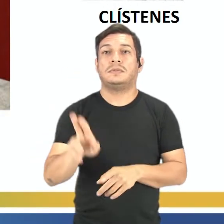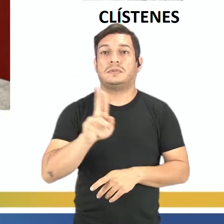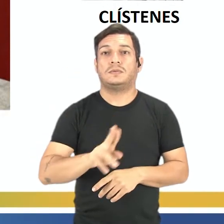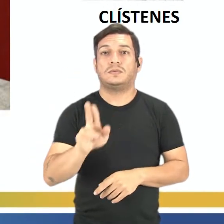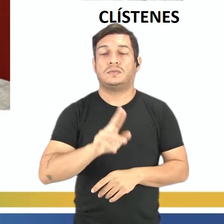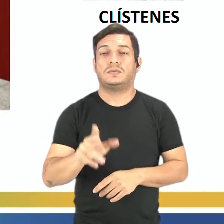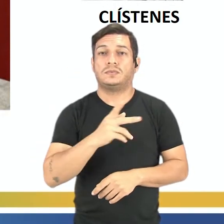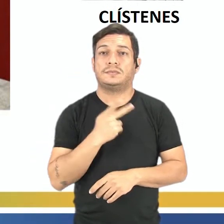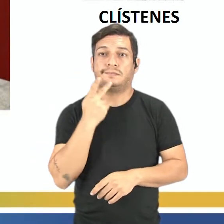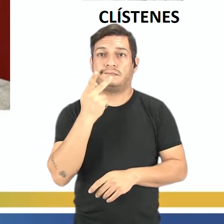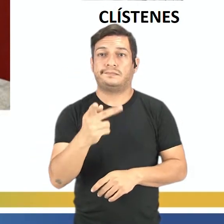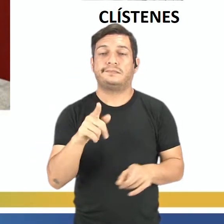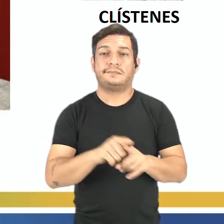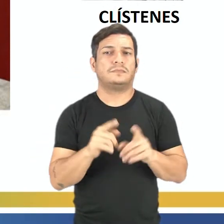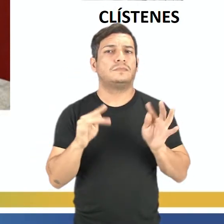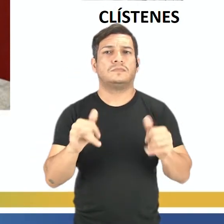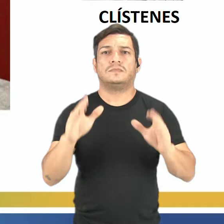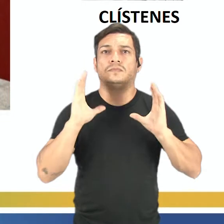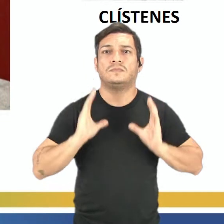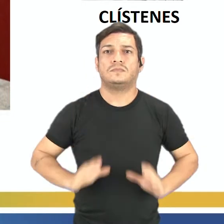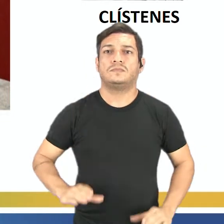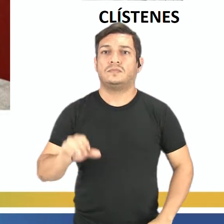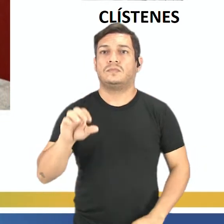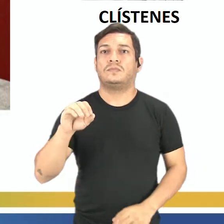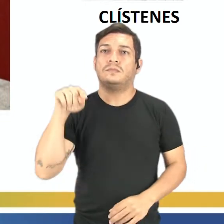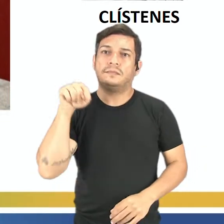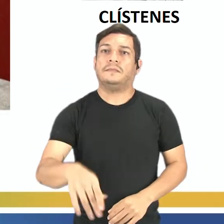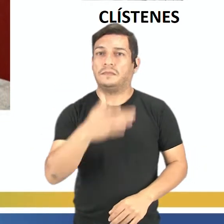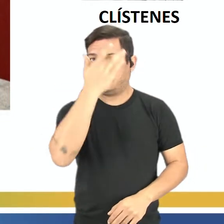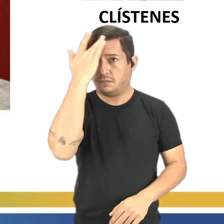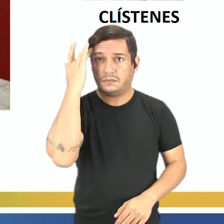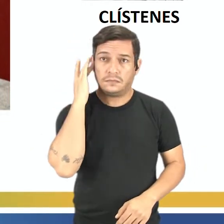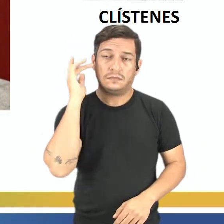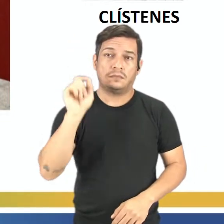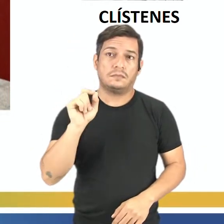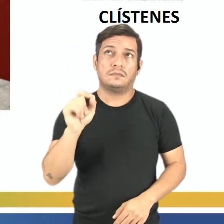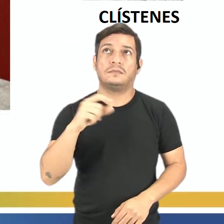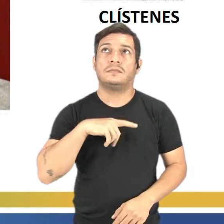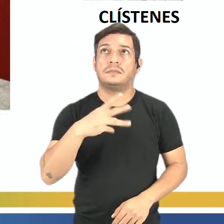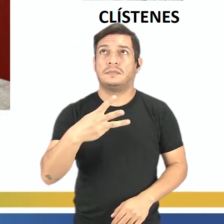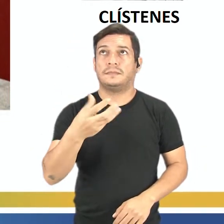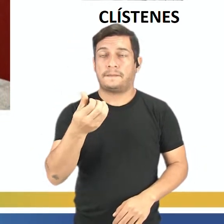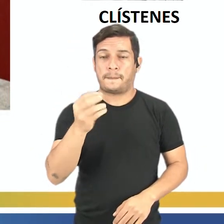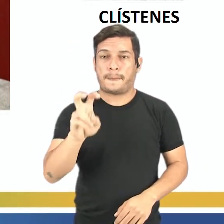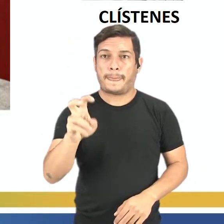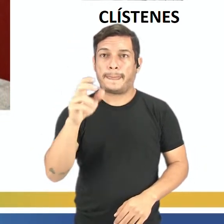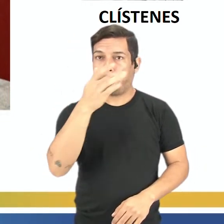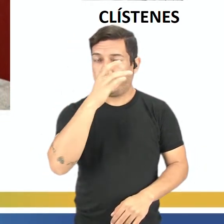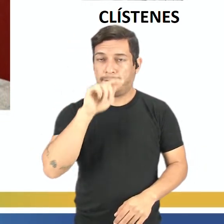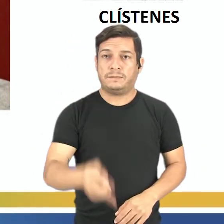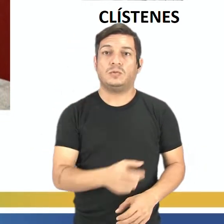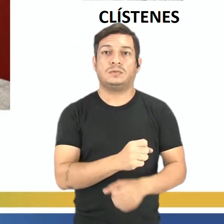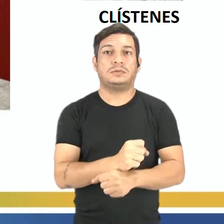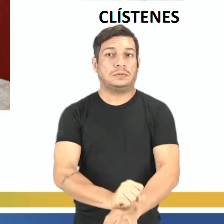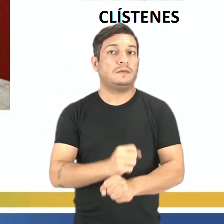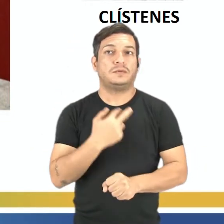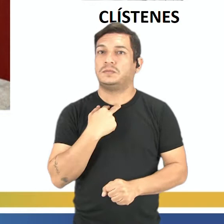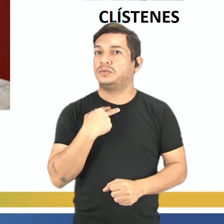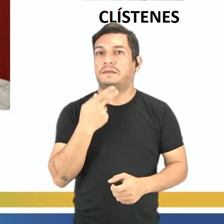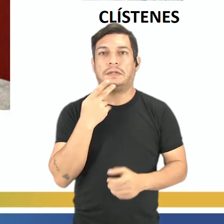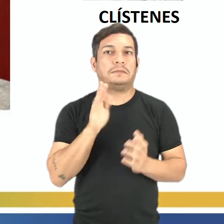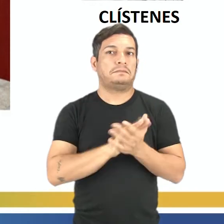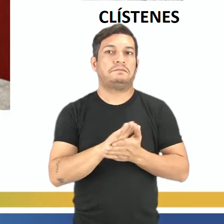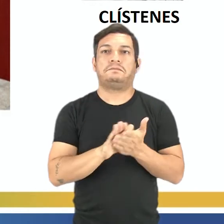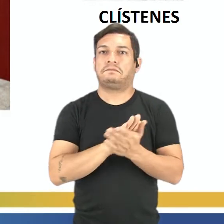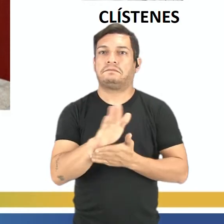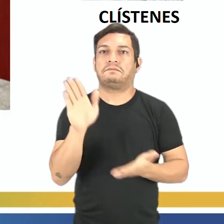os cidadãos, os 90 mil aí na época de Péricles, os 365 mil escravos, não podiam falar nada. Então, nós